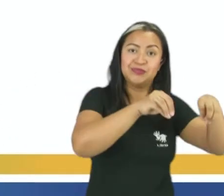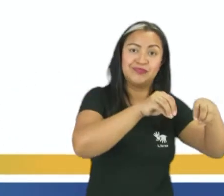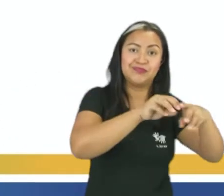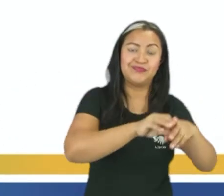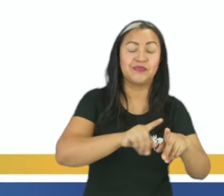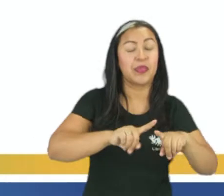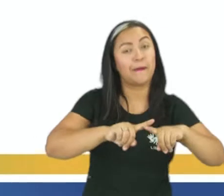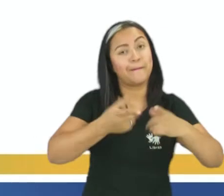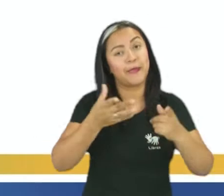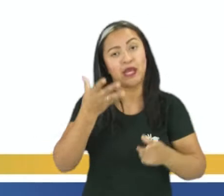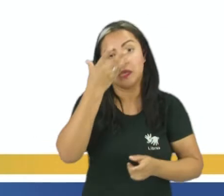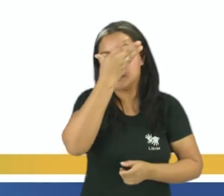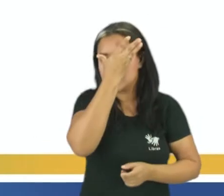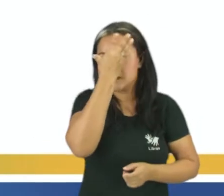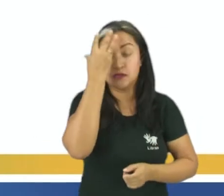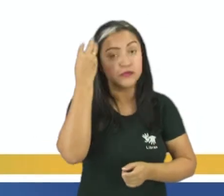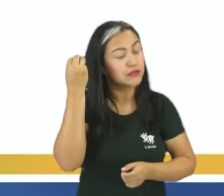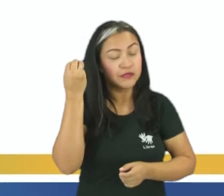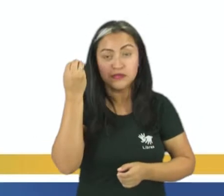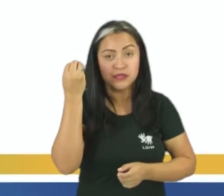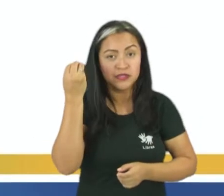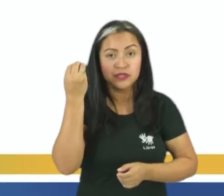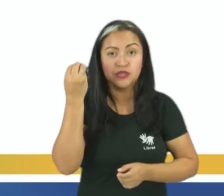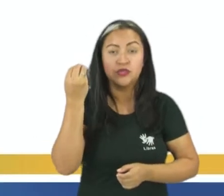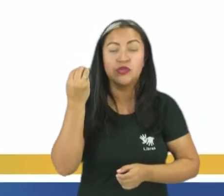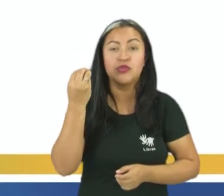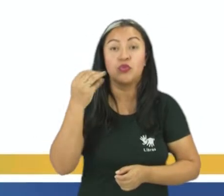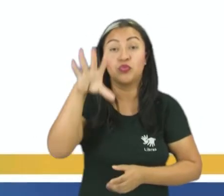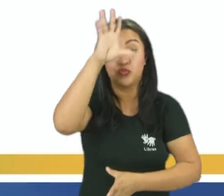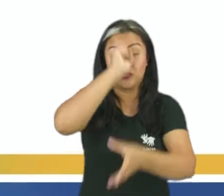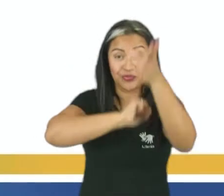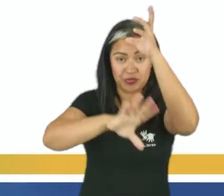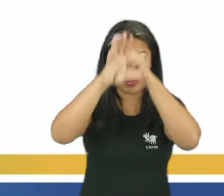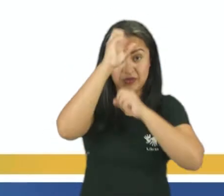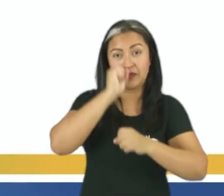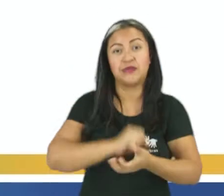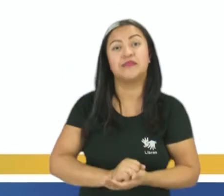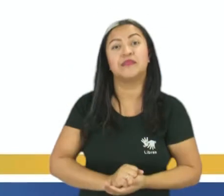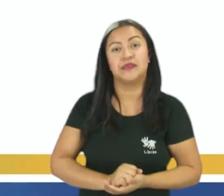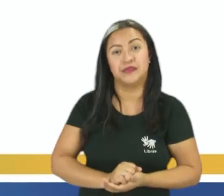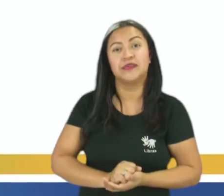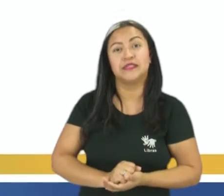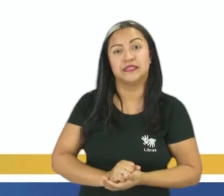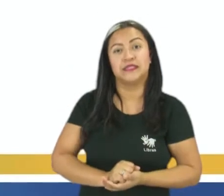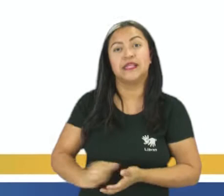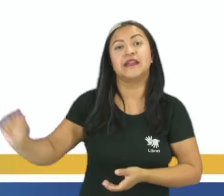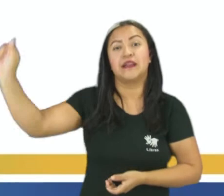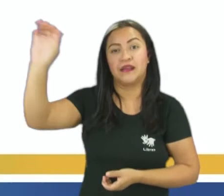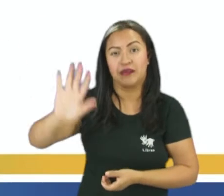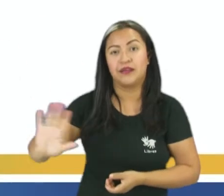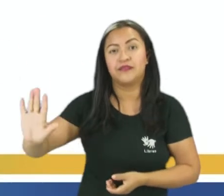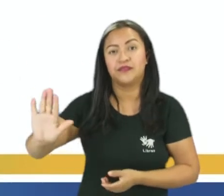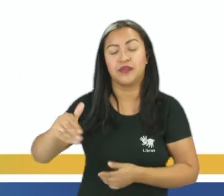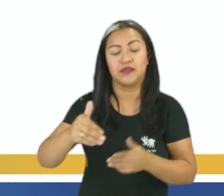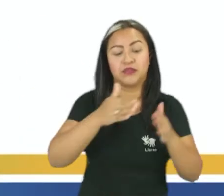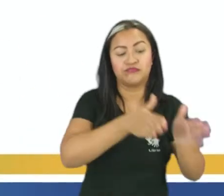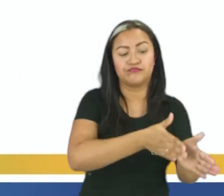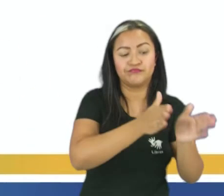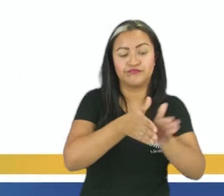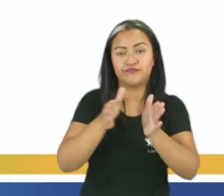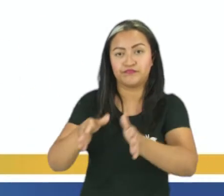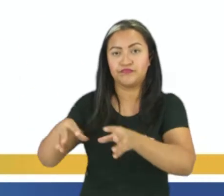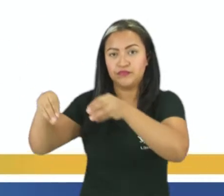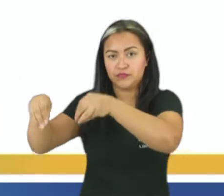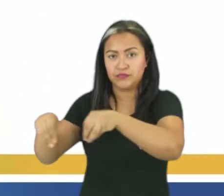jamais esquecer, né, o que aprenderam aí, então, nessas suas terras, né, que aí a gente tem esse processo diaspórico, né,